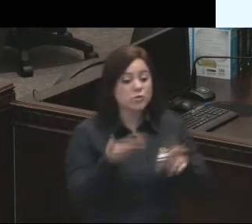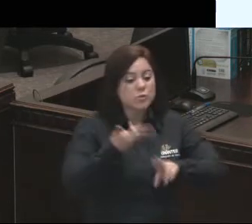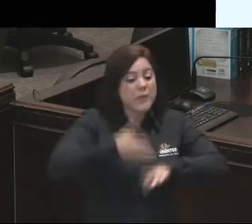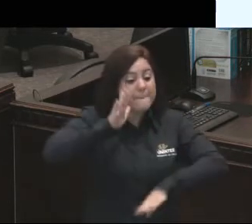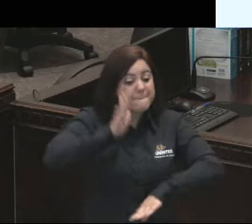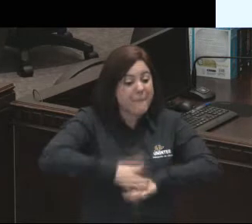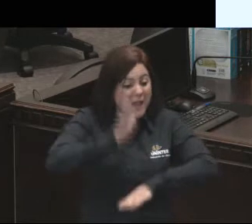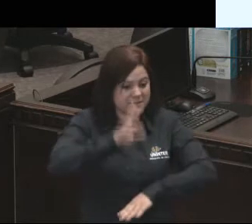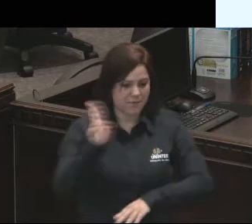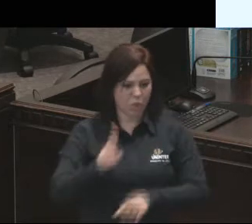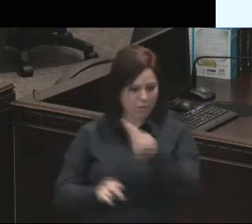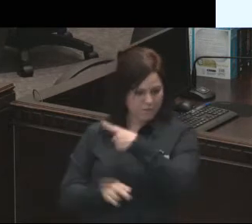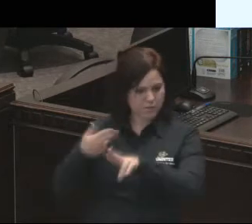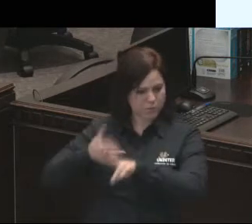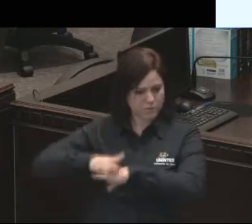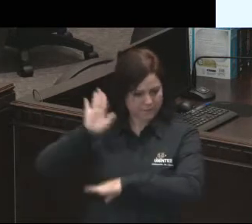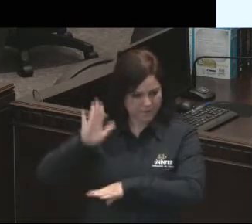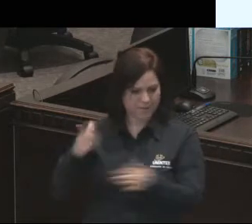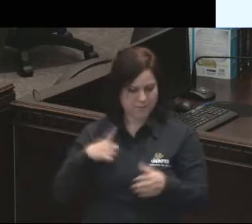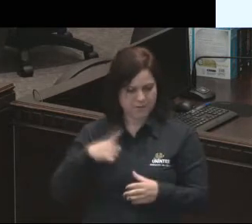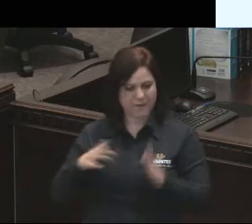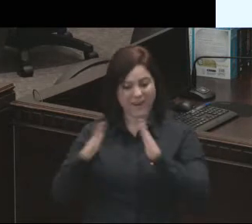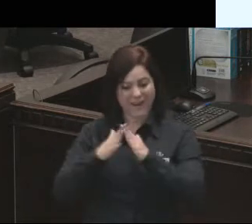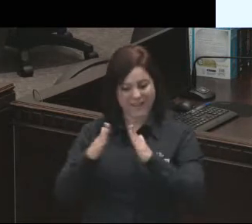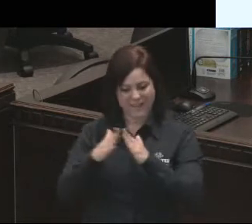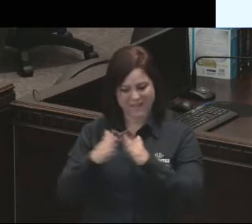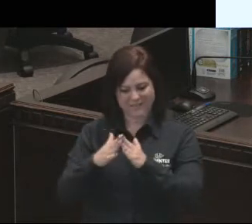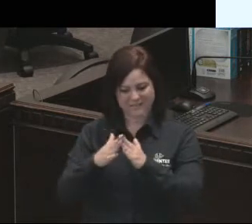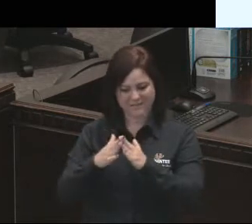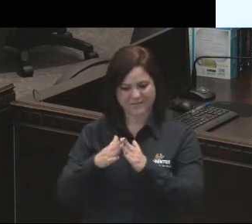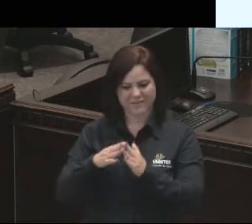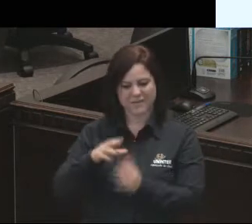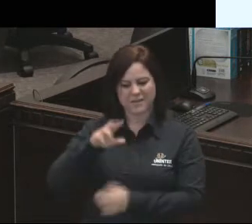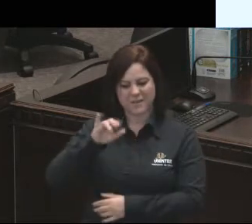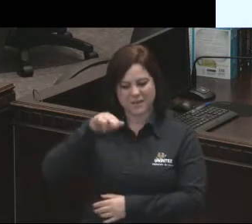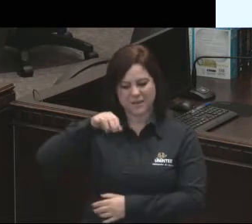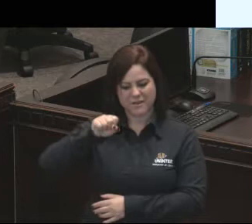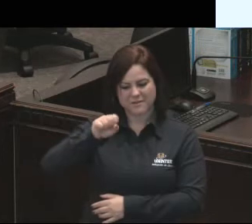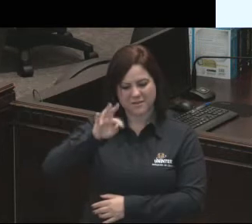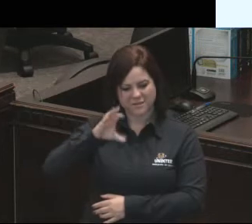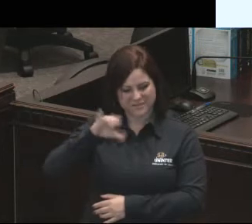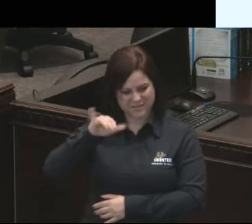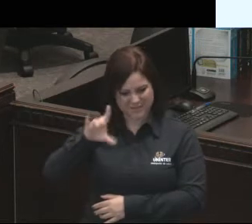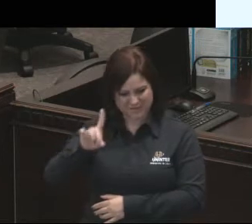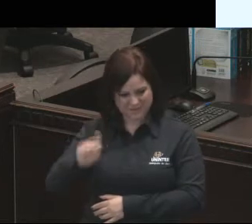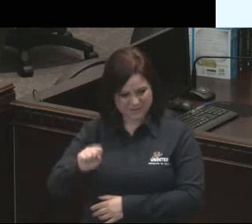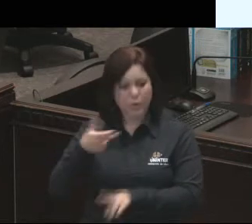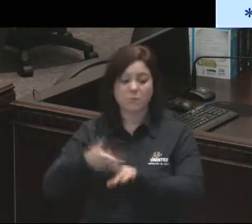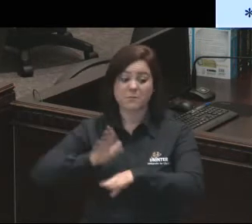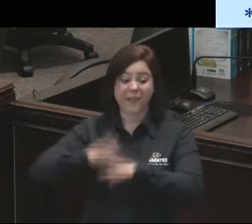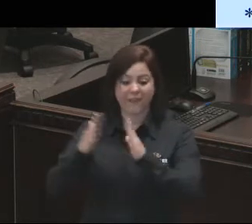e os piretroides. Hoje, o que nós temos nas nossas casas são os inseticidas piretroides, que também, atualmente,